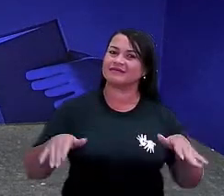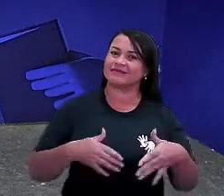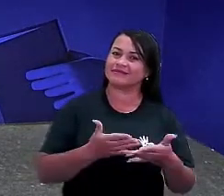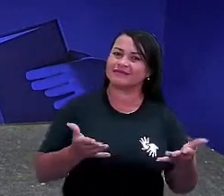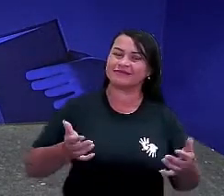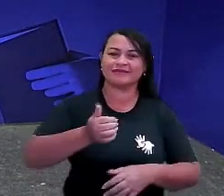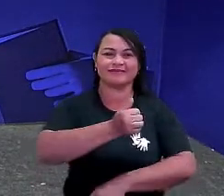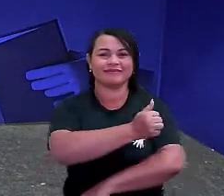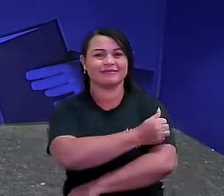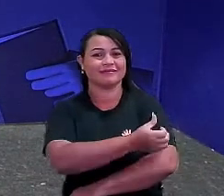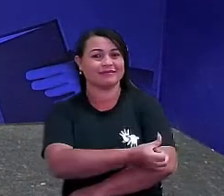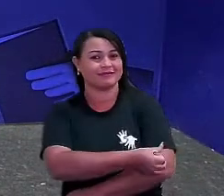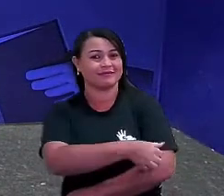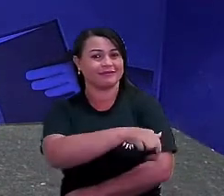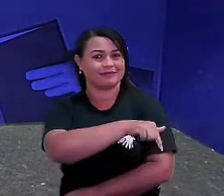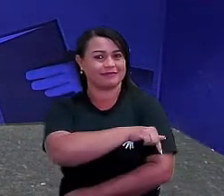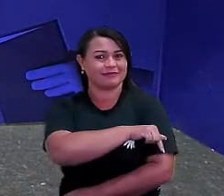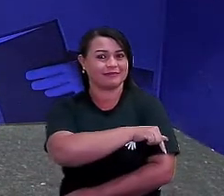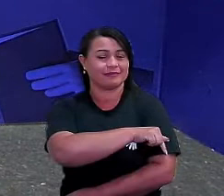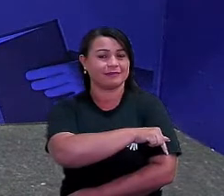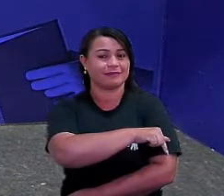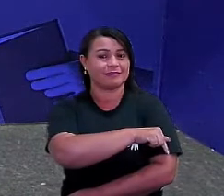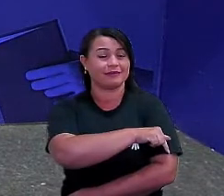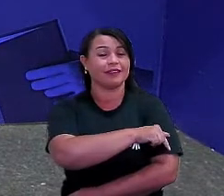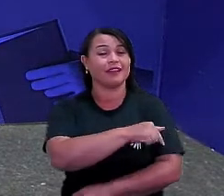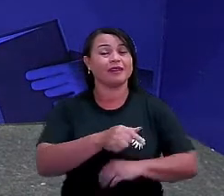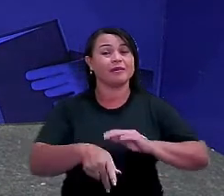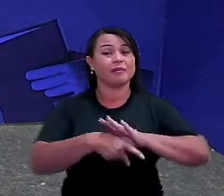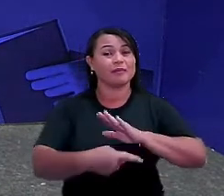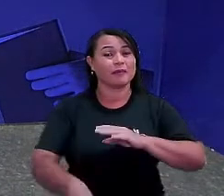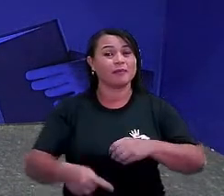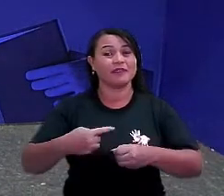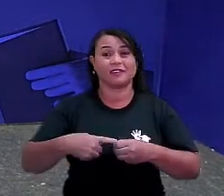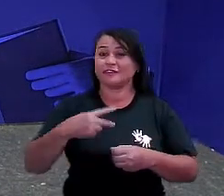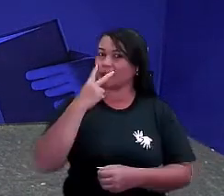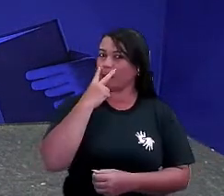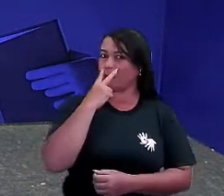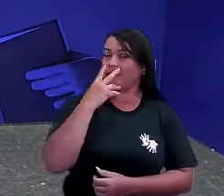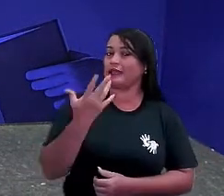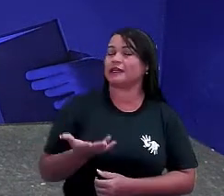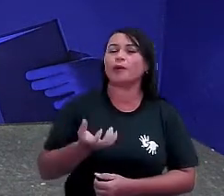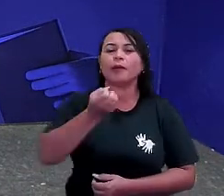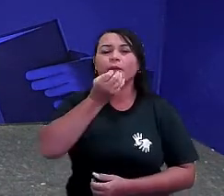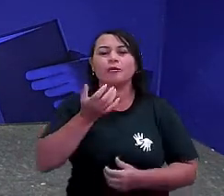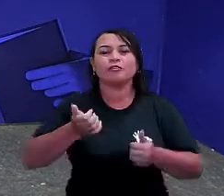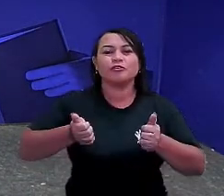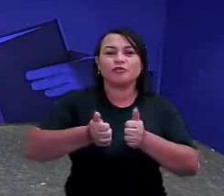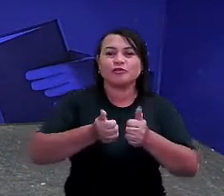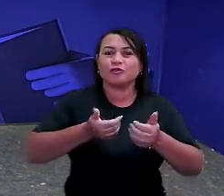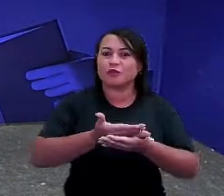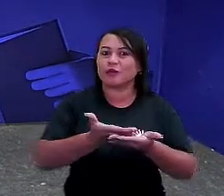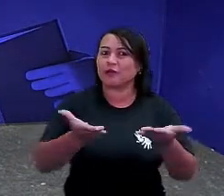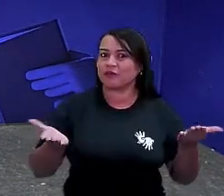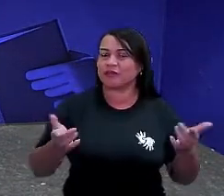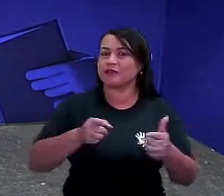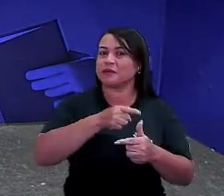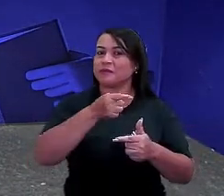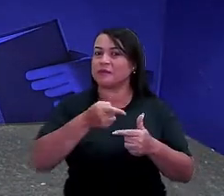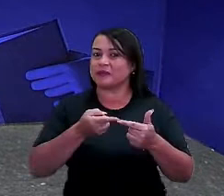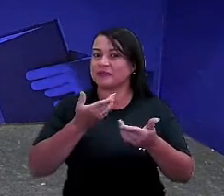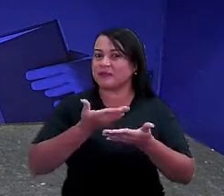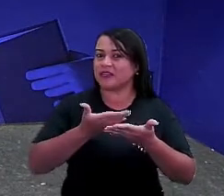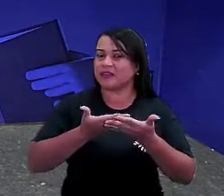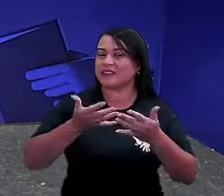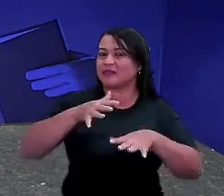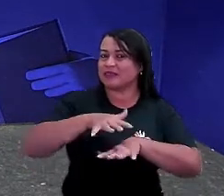Olá, estudantes do 6º e 7º ano da Rede Municipal da Vitória de Santo Antão. Que bom estar aqui com vocês para mais